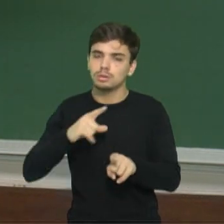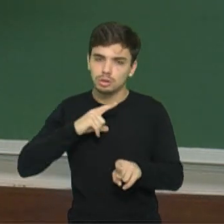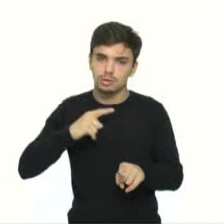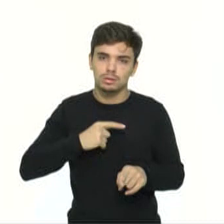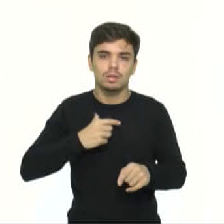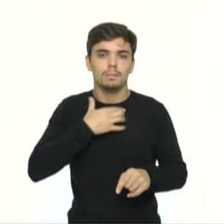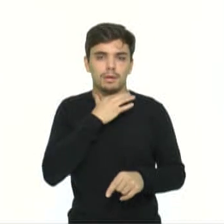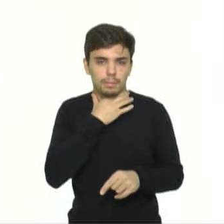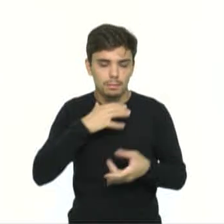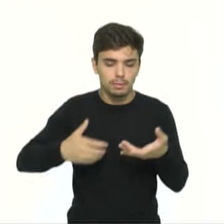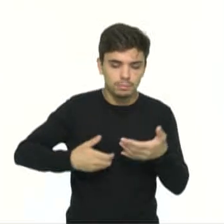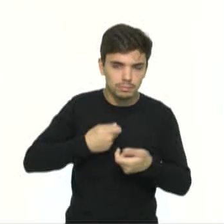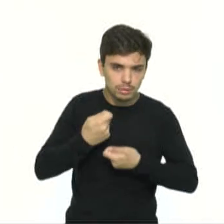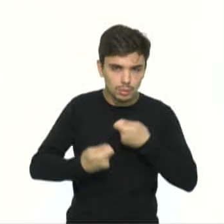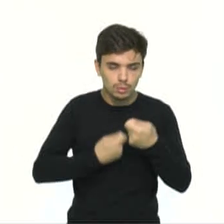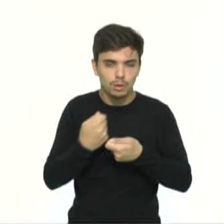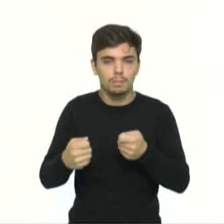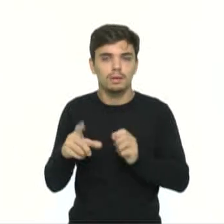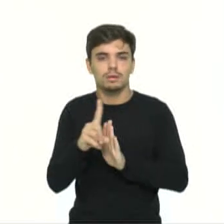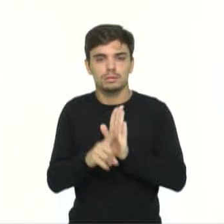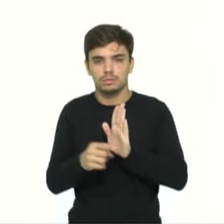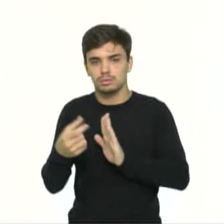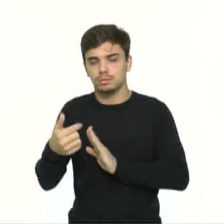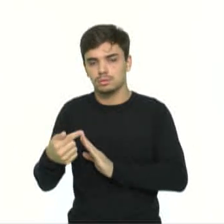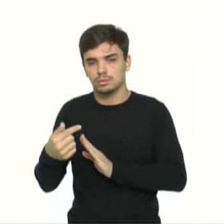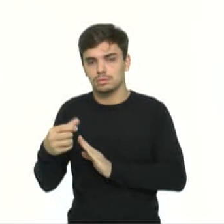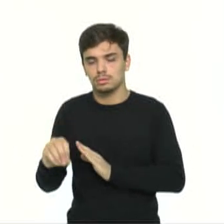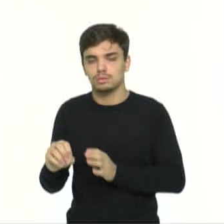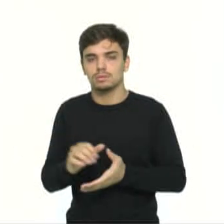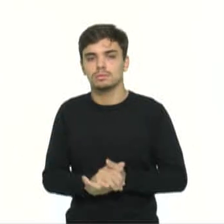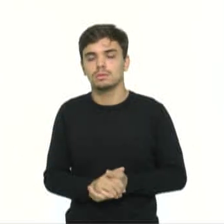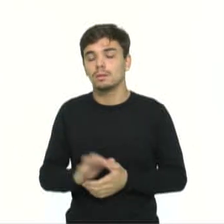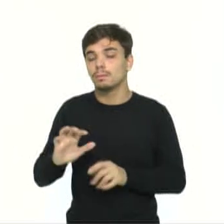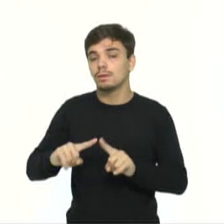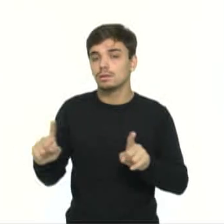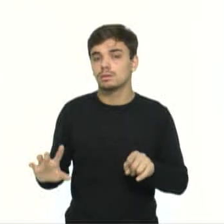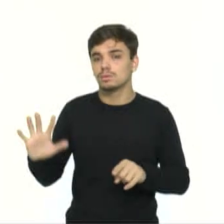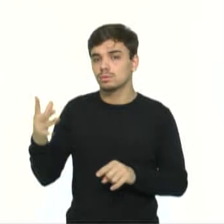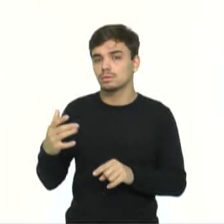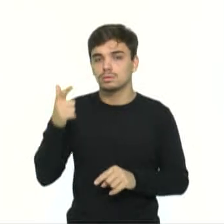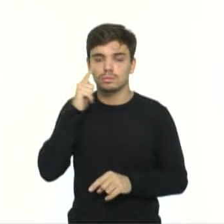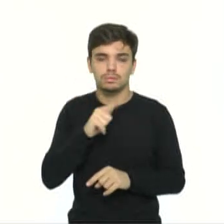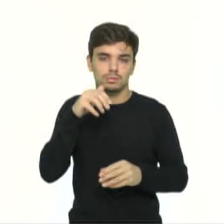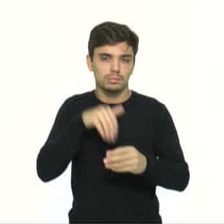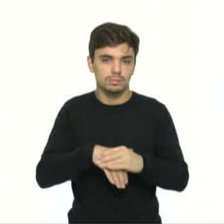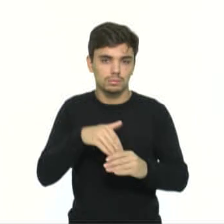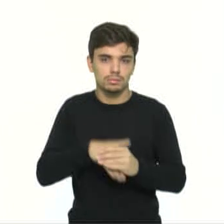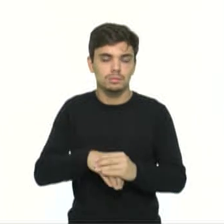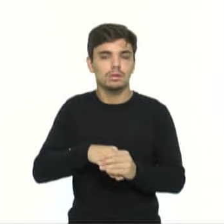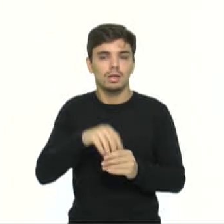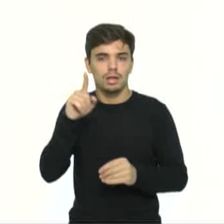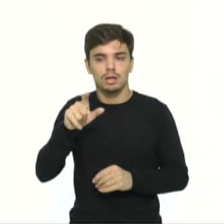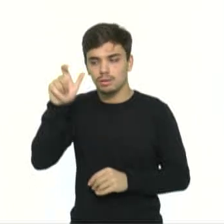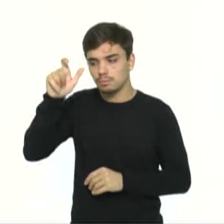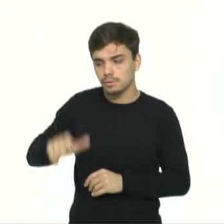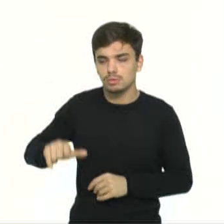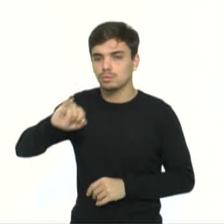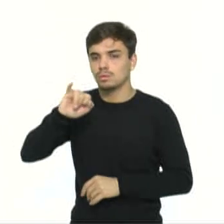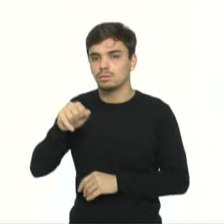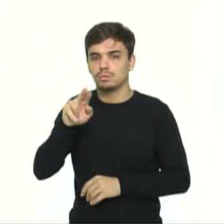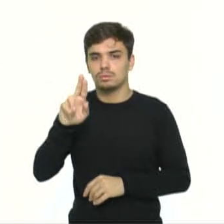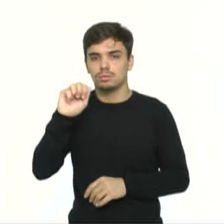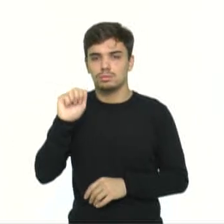Em 1971 ocorreram as eleições no Uruguai e quem venceu as eleições foi o candidato de situação, o Juan